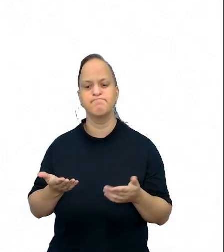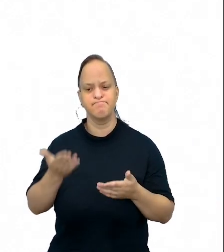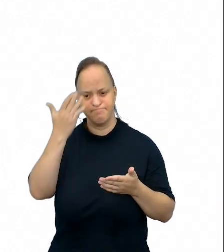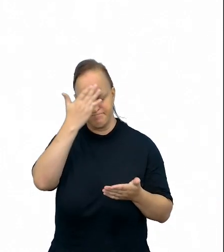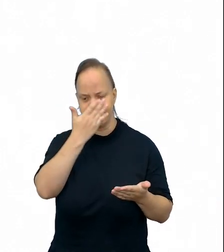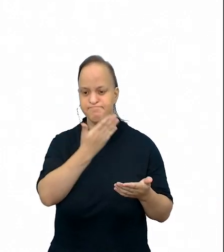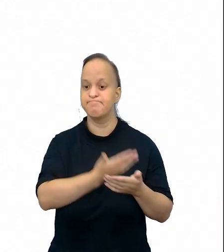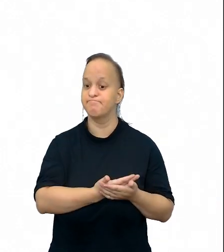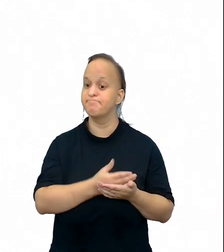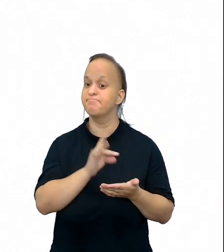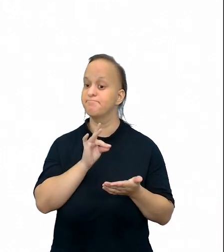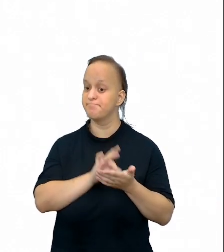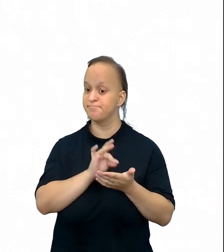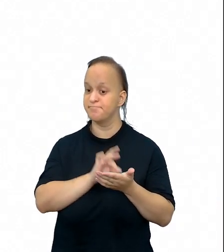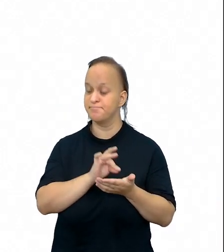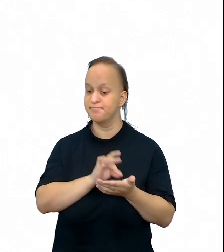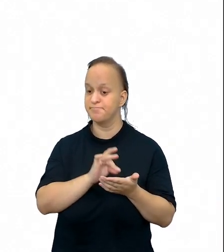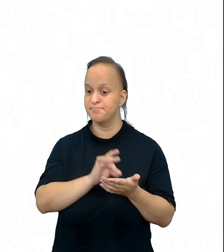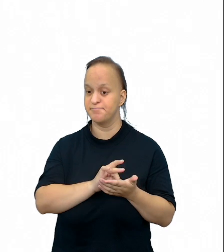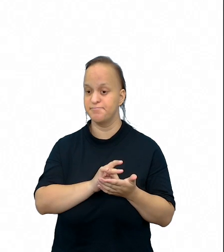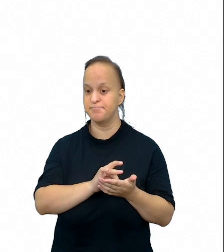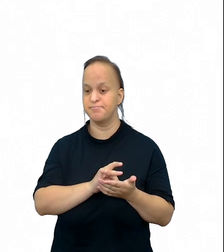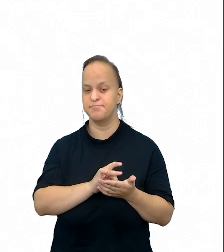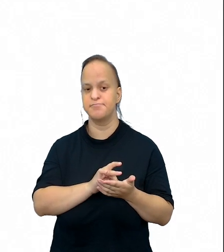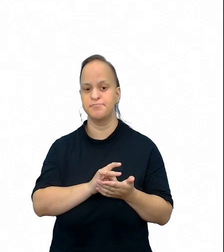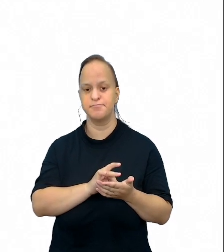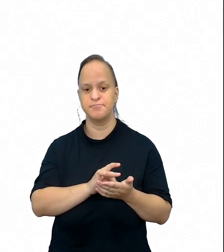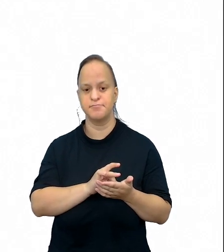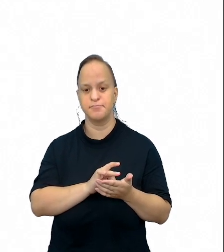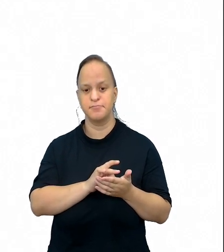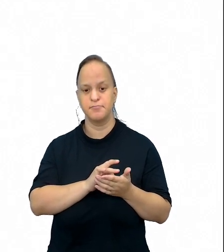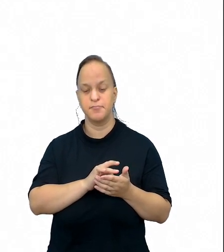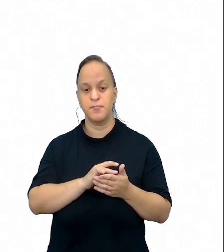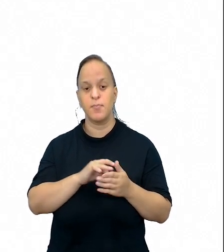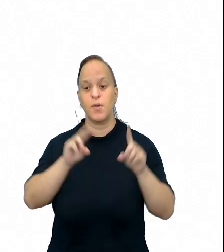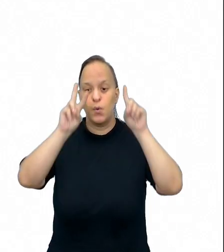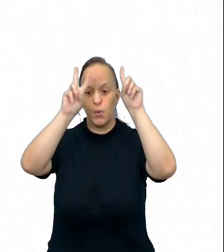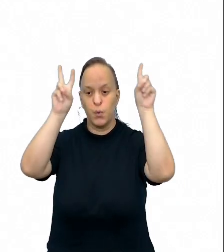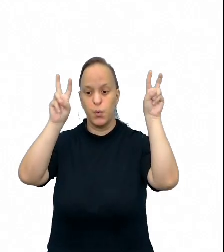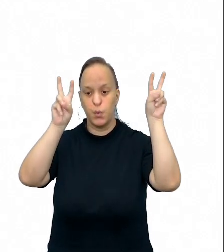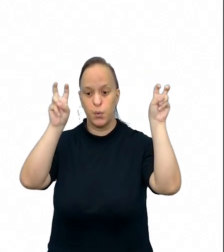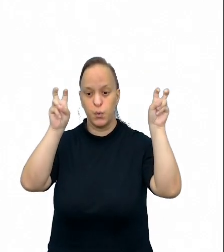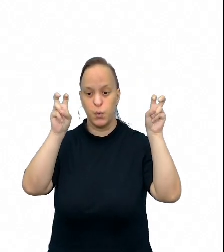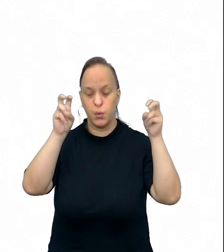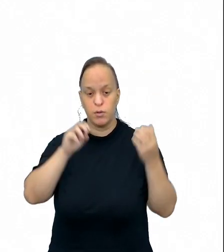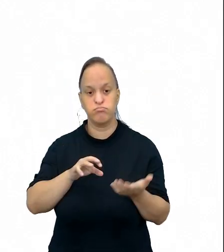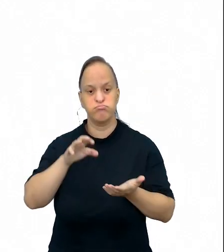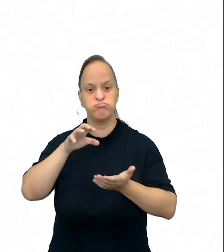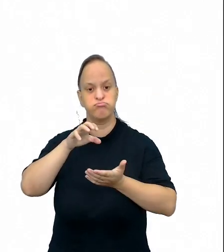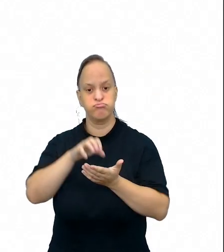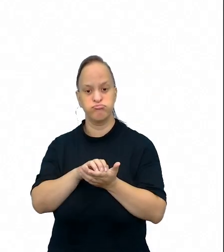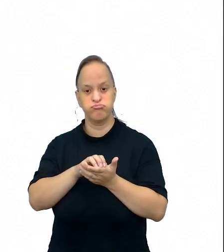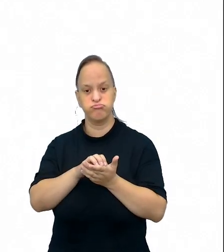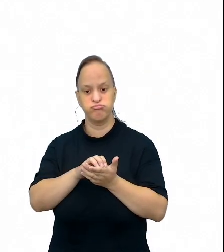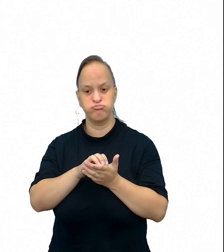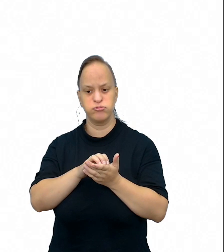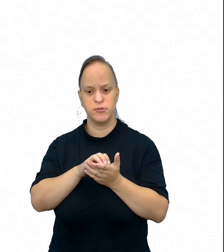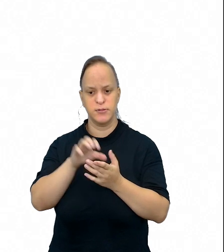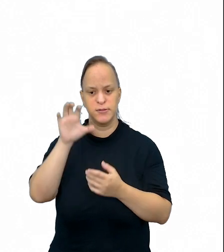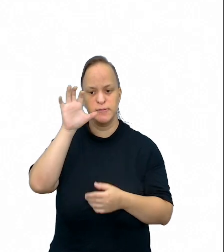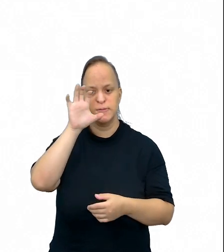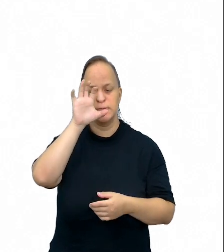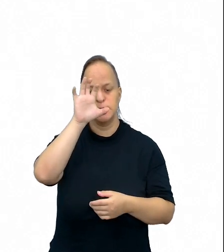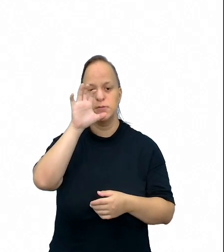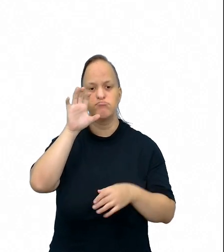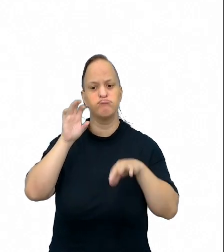vejo assim, que quando eu tenho essa articulação, né, do tema central que eu estou aqui pensando, bom, estamos falando aqui do letramento, mas eu